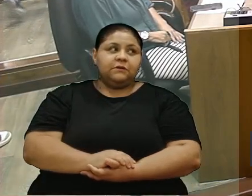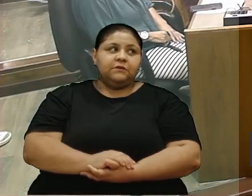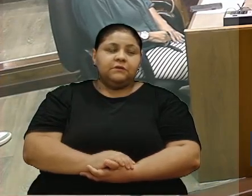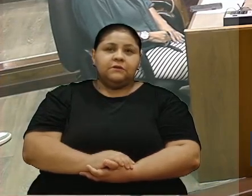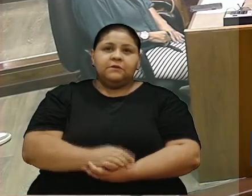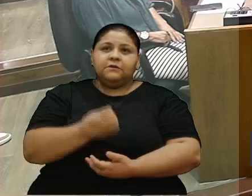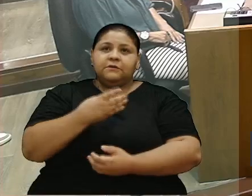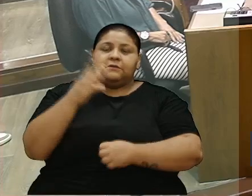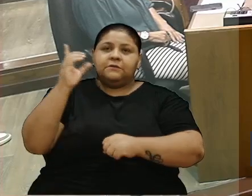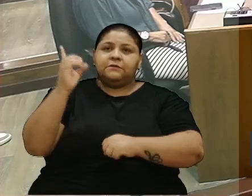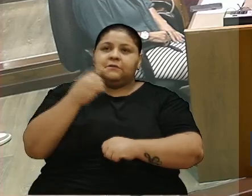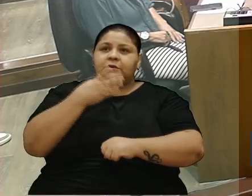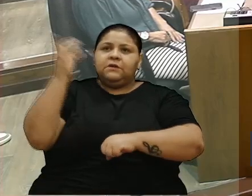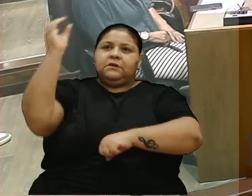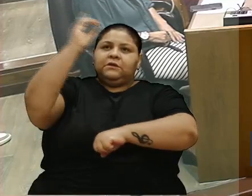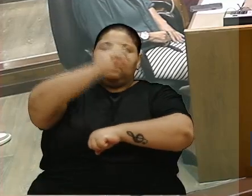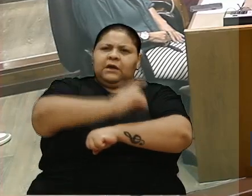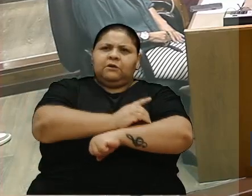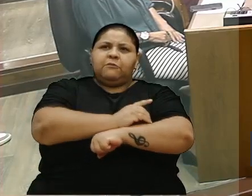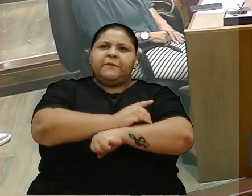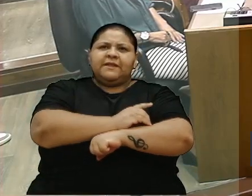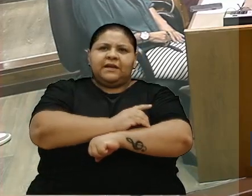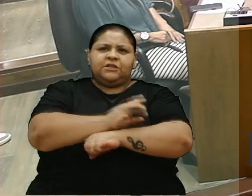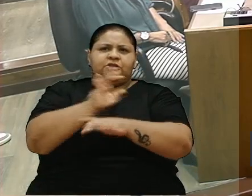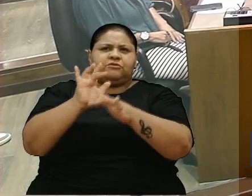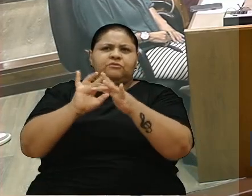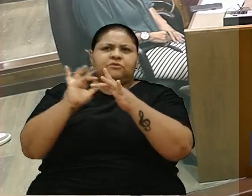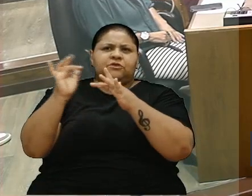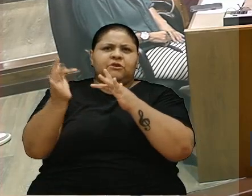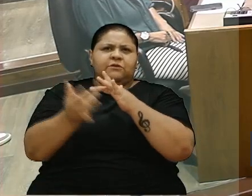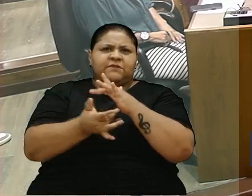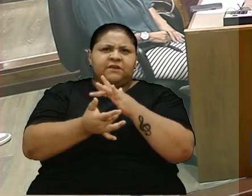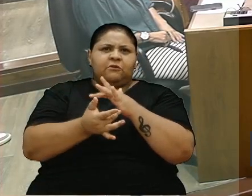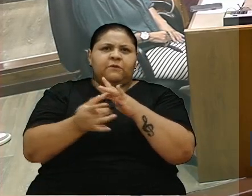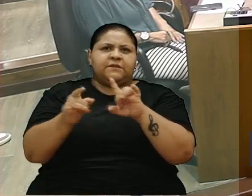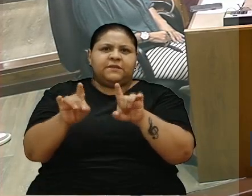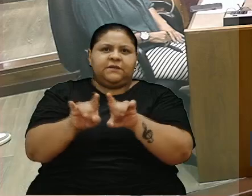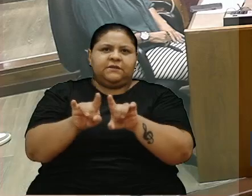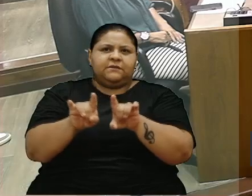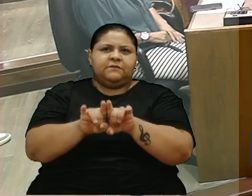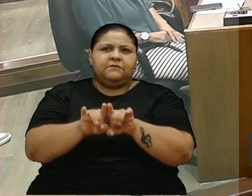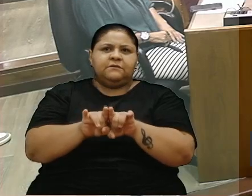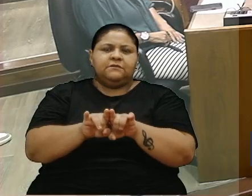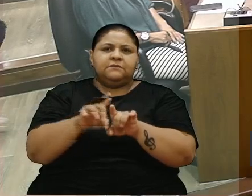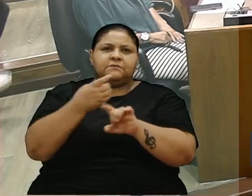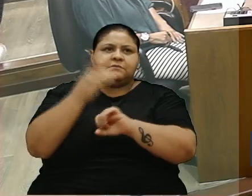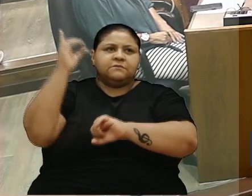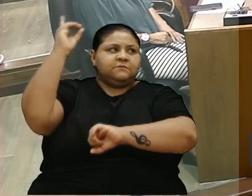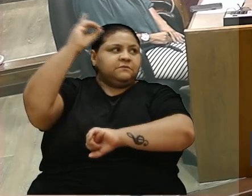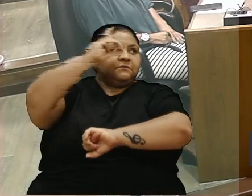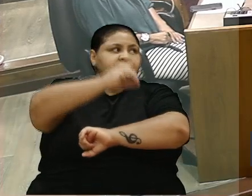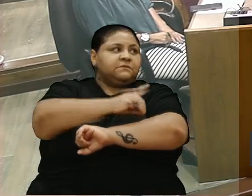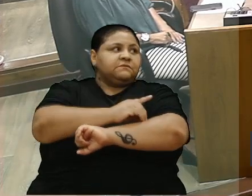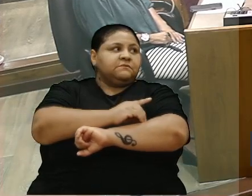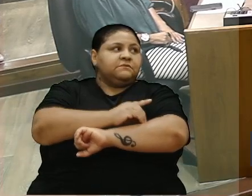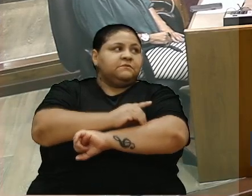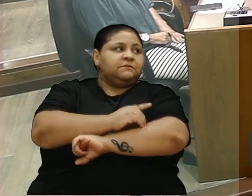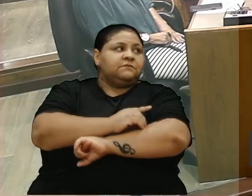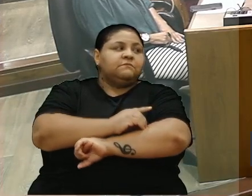Bom dia a quem nos acompanha pelas redes sociais e TV Câmara. Bom dia, presidente. Bom dia, nobres